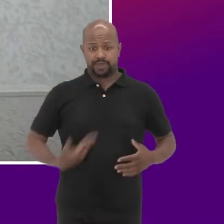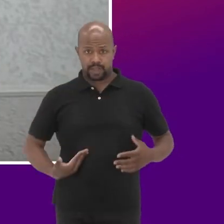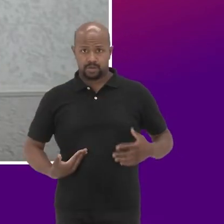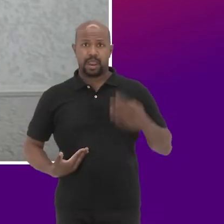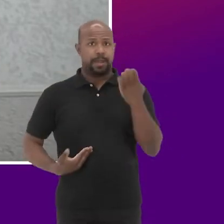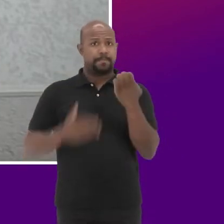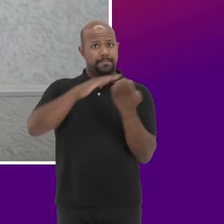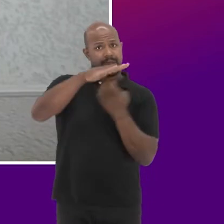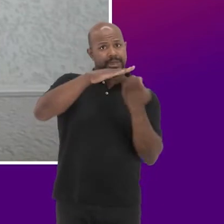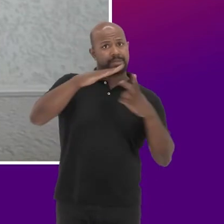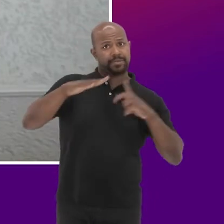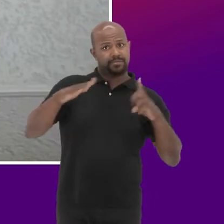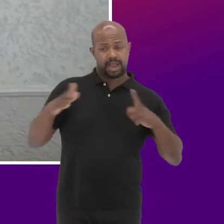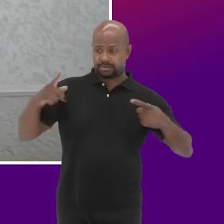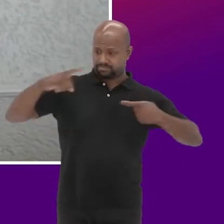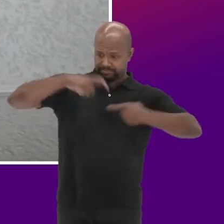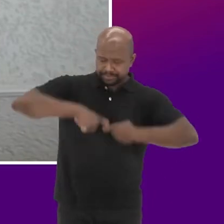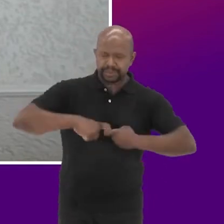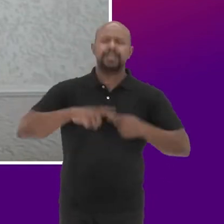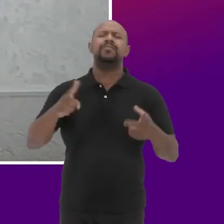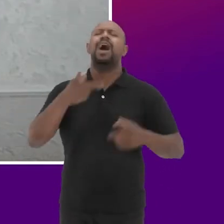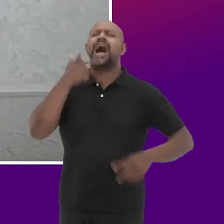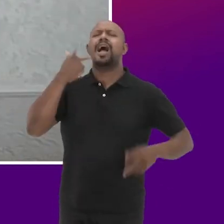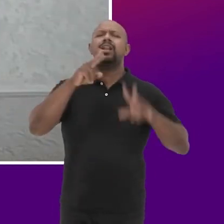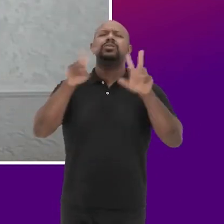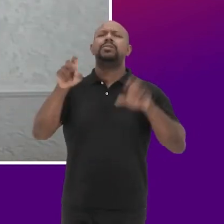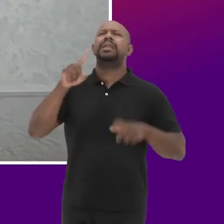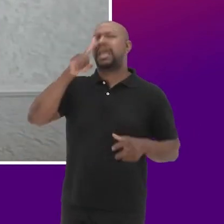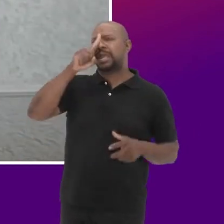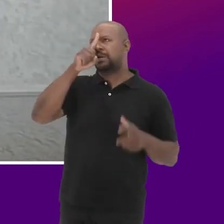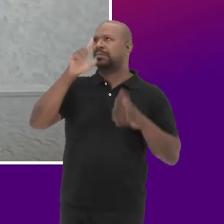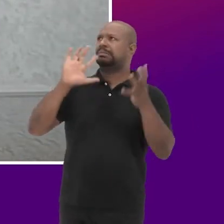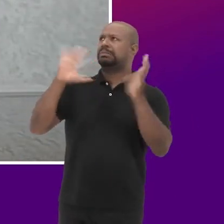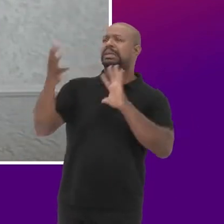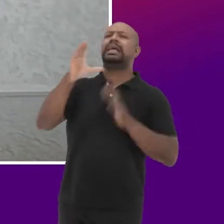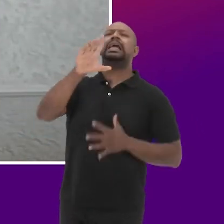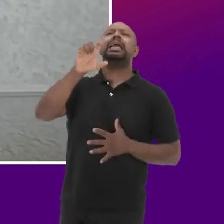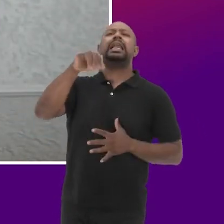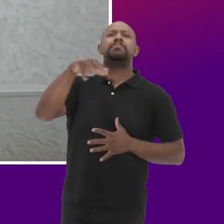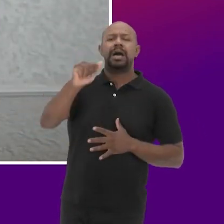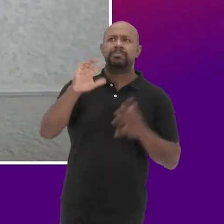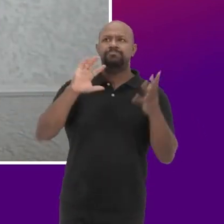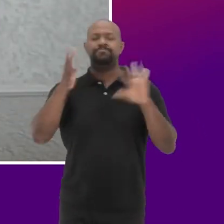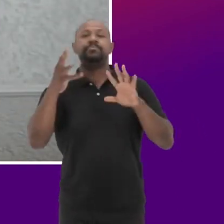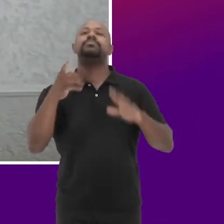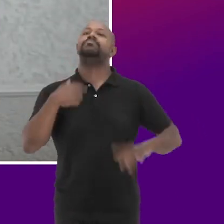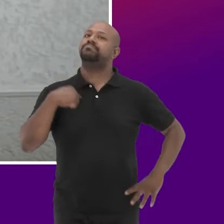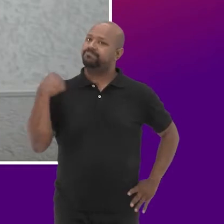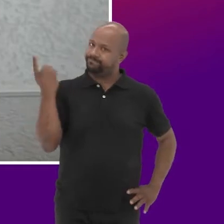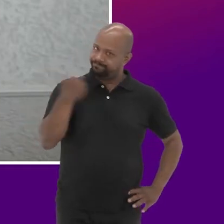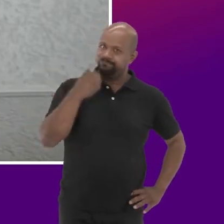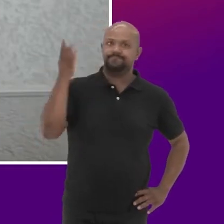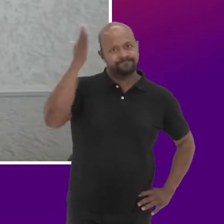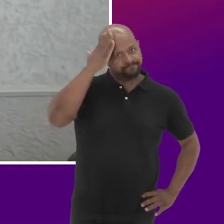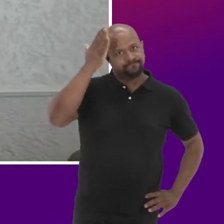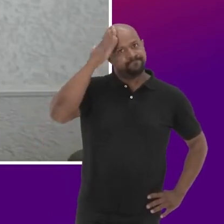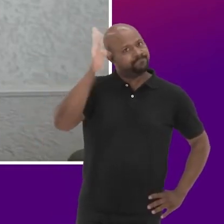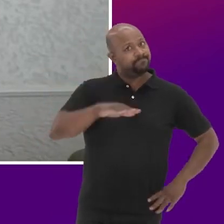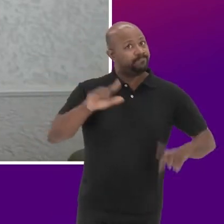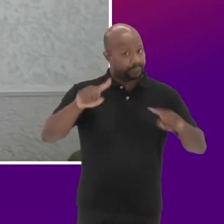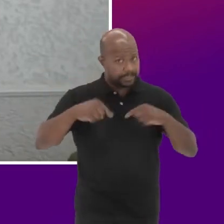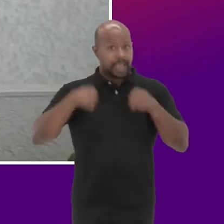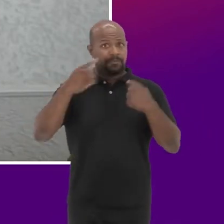público-privada. E quando falamos de riscos climáticos, todos nós sabemos que esse é um dos grandes desafios